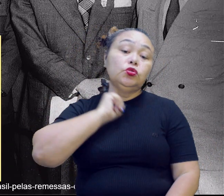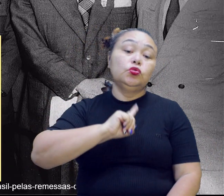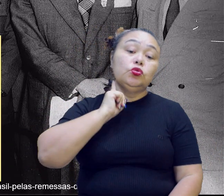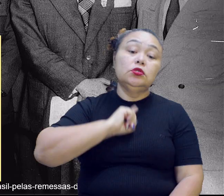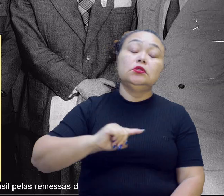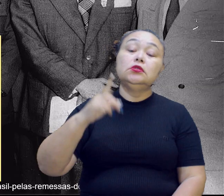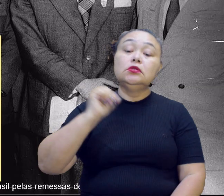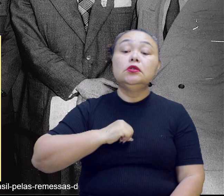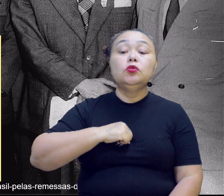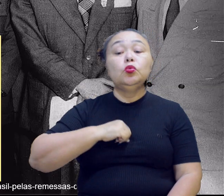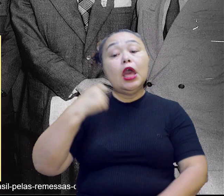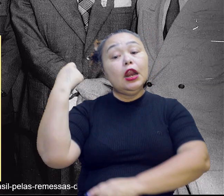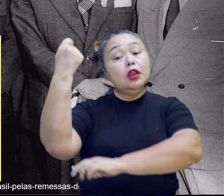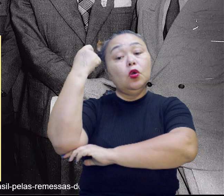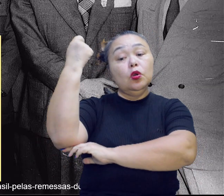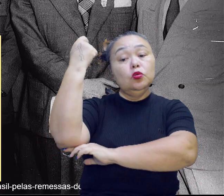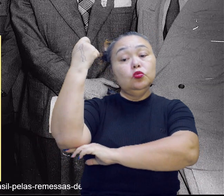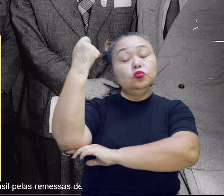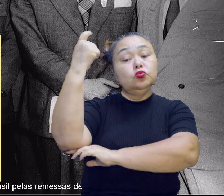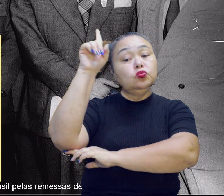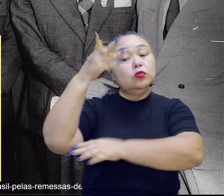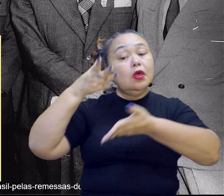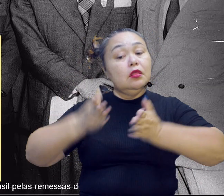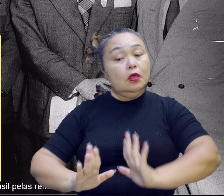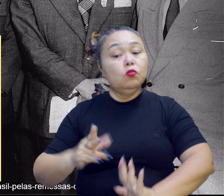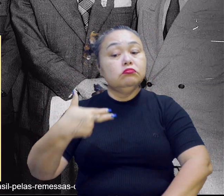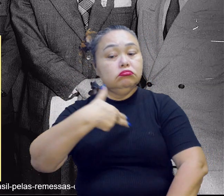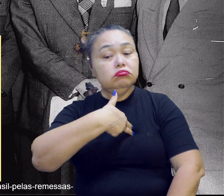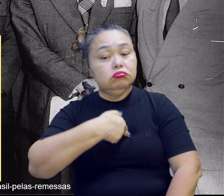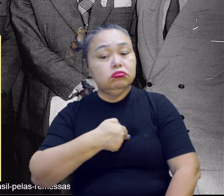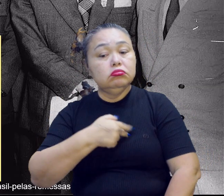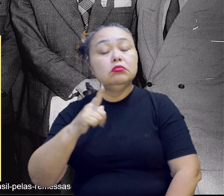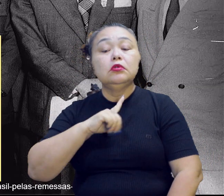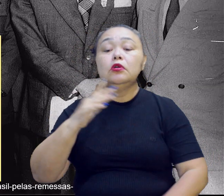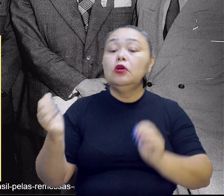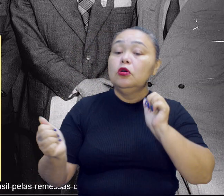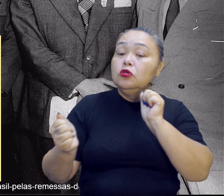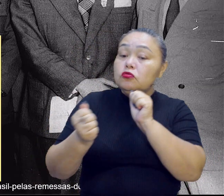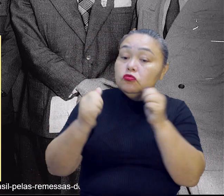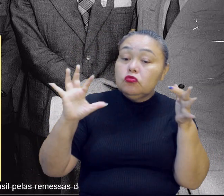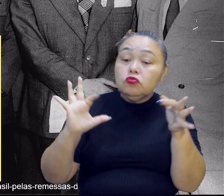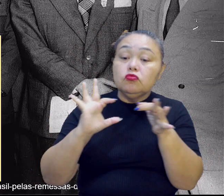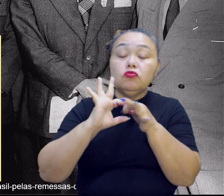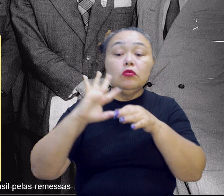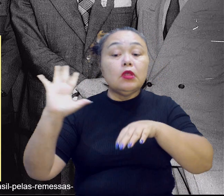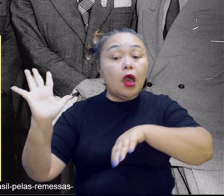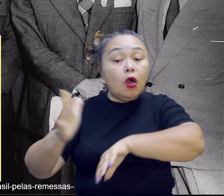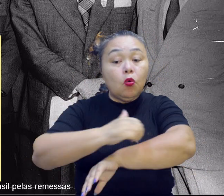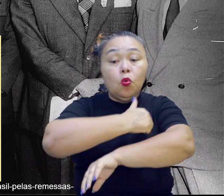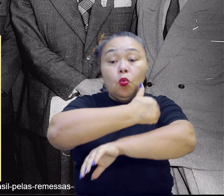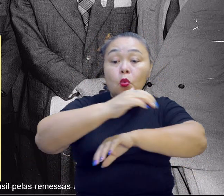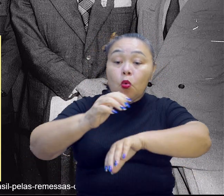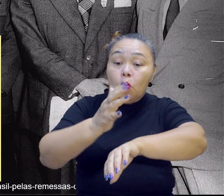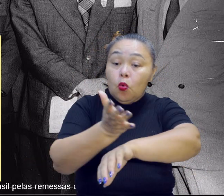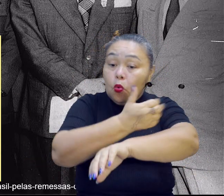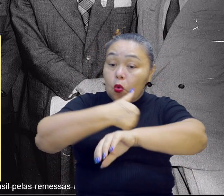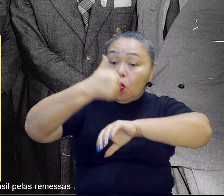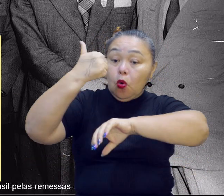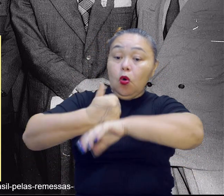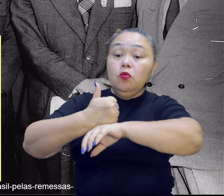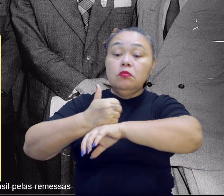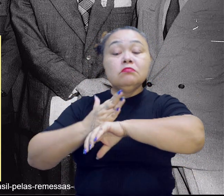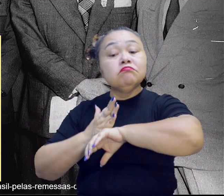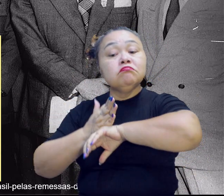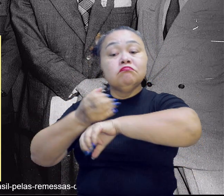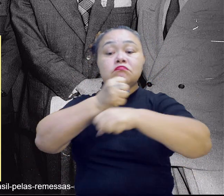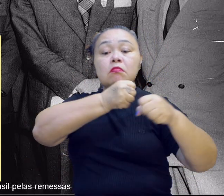O Getúlio era do Rio Grande do Sul. Então o Getúlio e os seus aliados vão dar um golpe e aí vão chegar ao